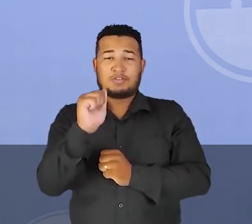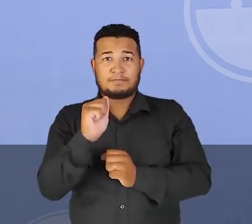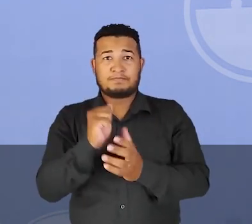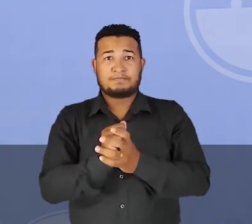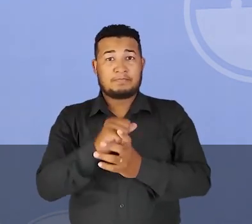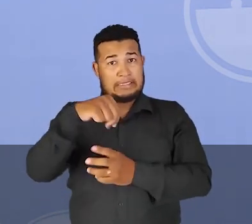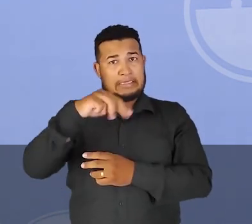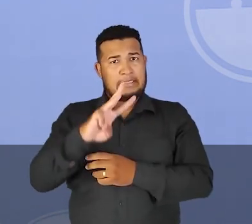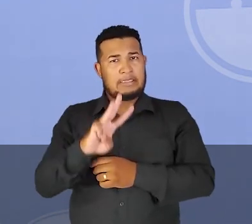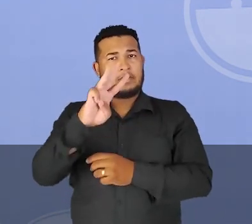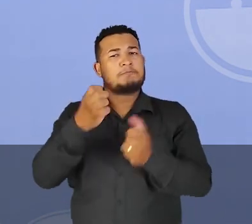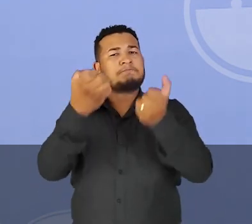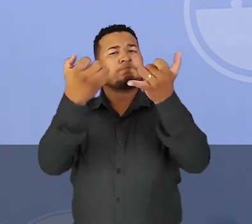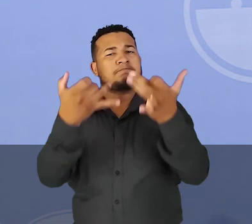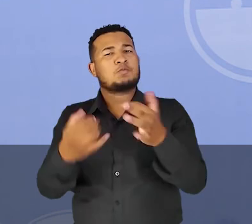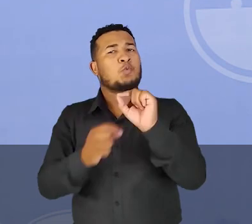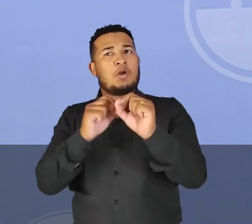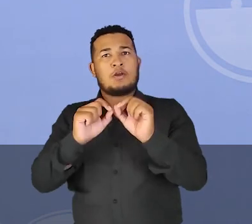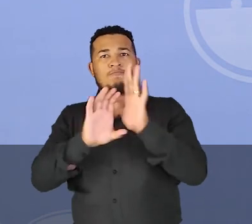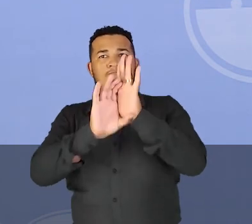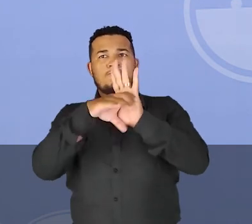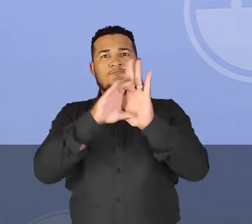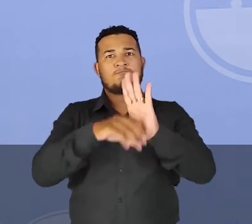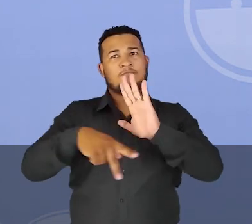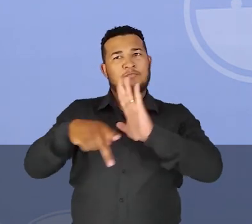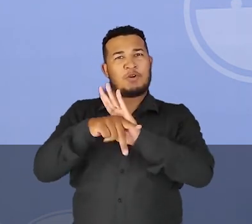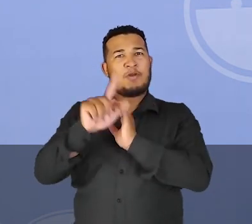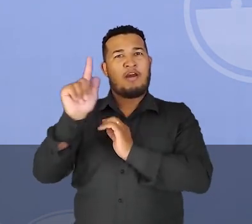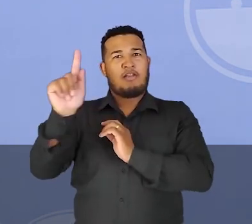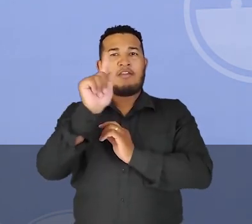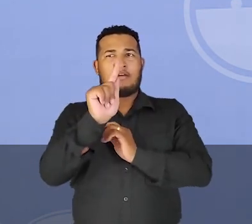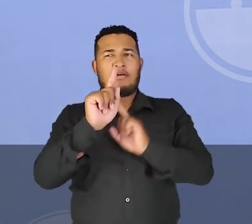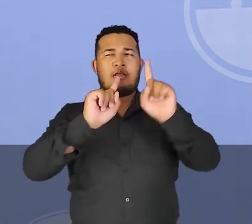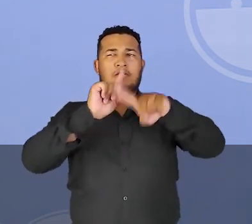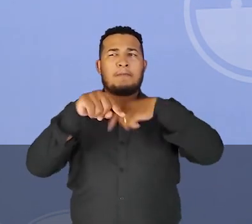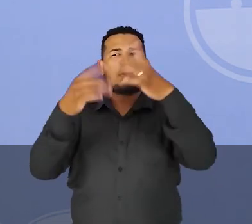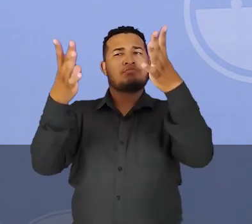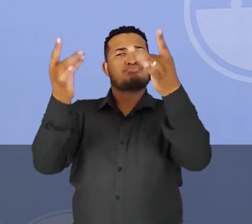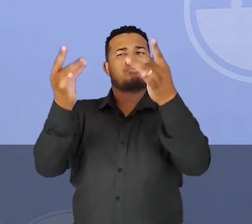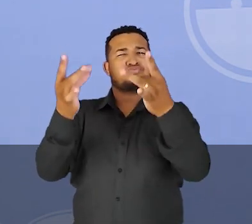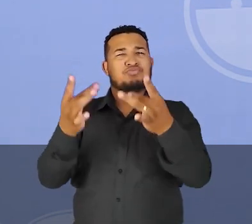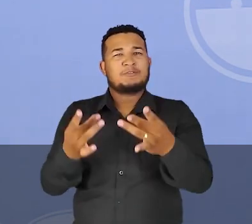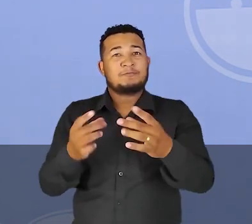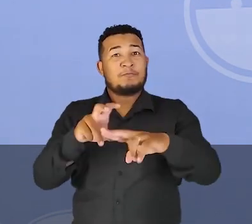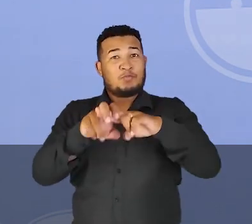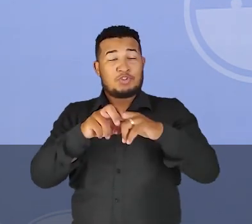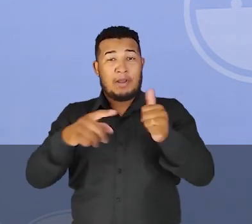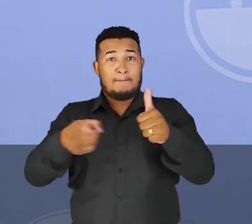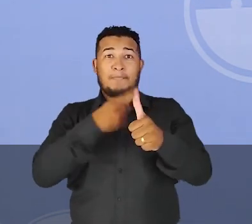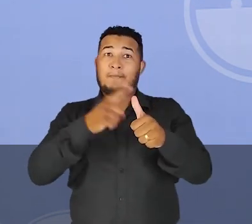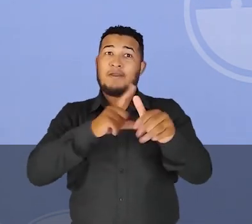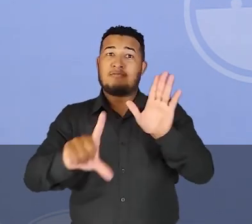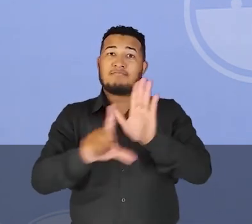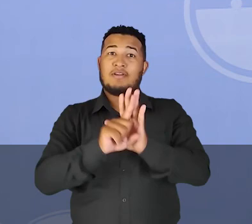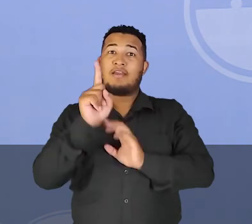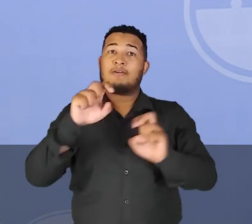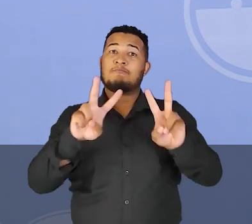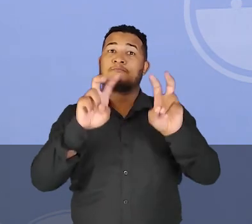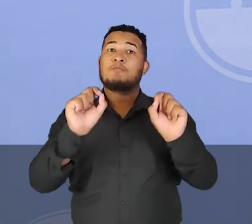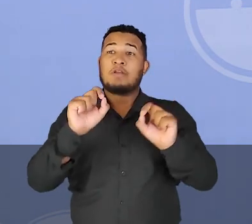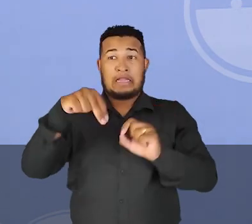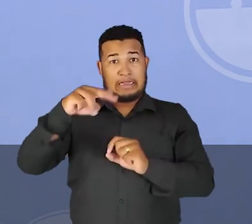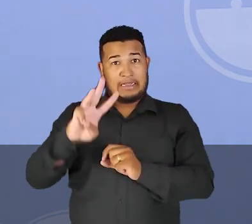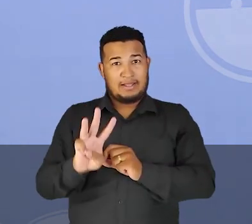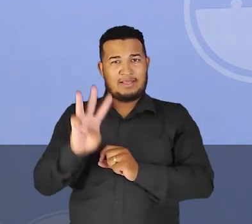se apropria das ideias de Galileu e a aprimora. Por isso que a primeira lei é a lei